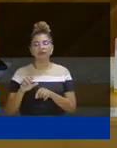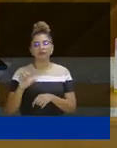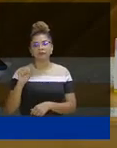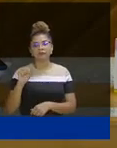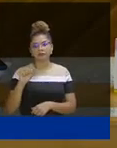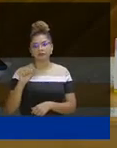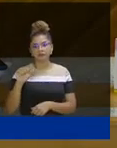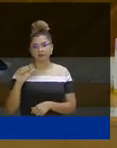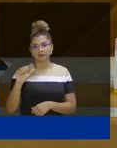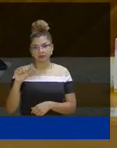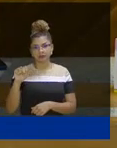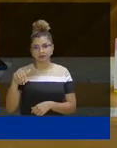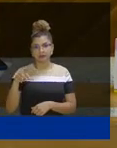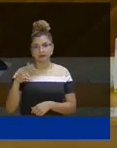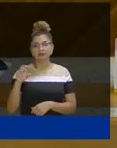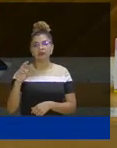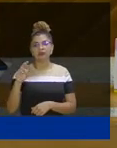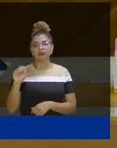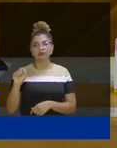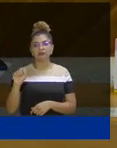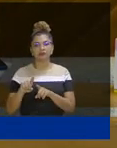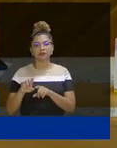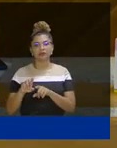e Helder Freitas.